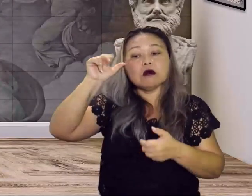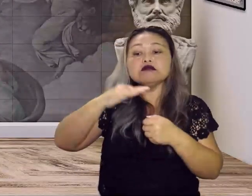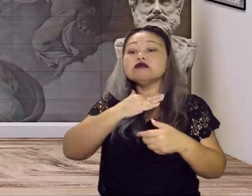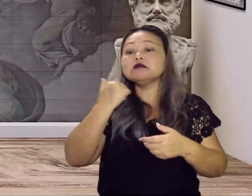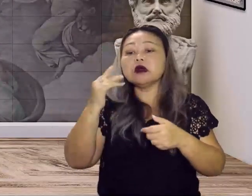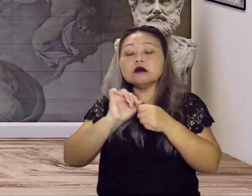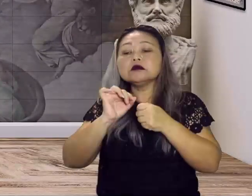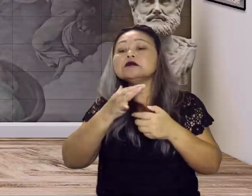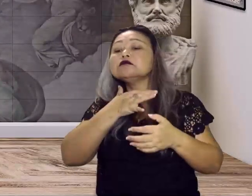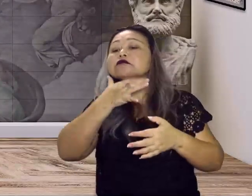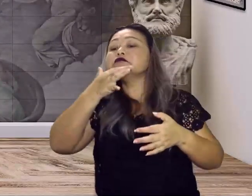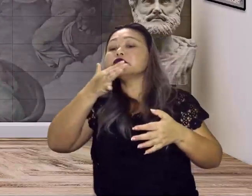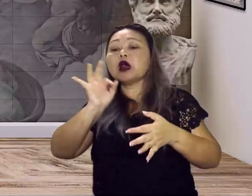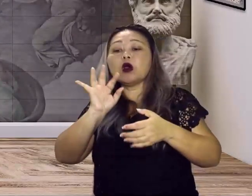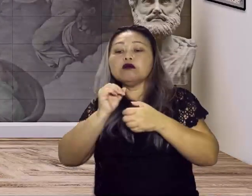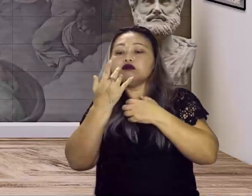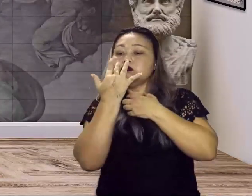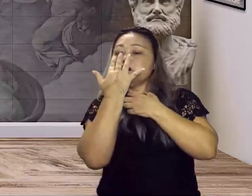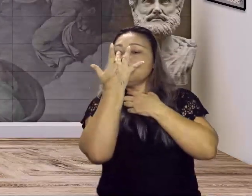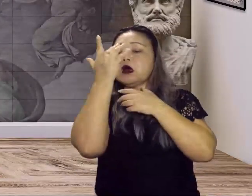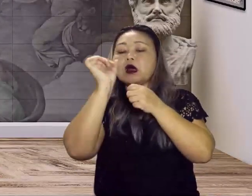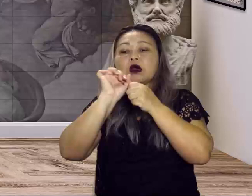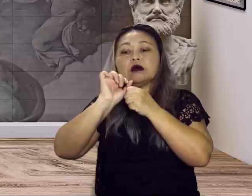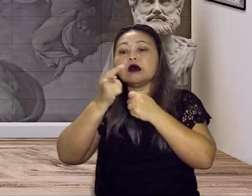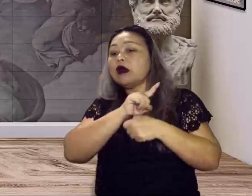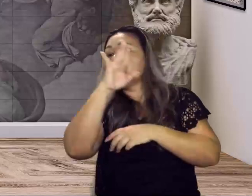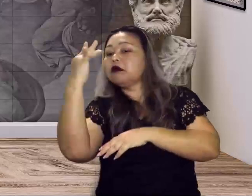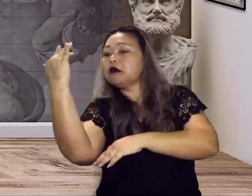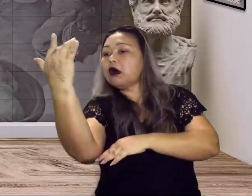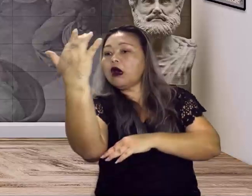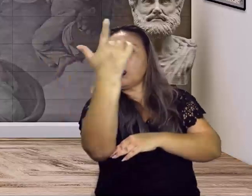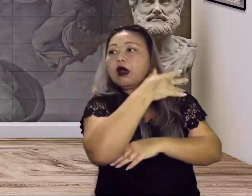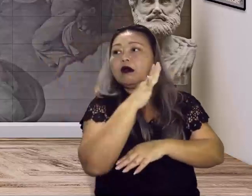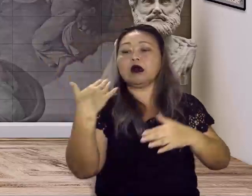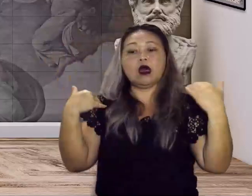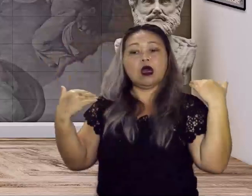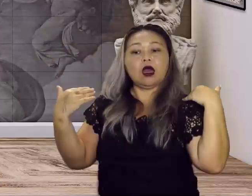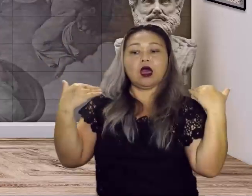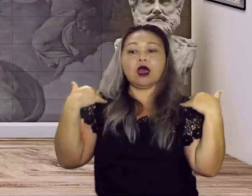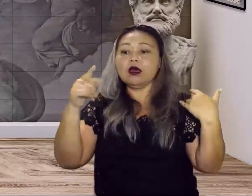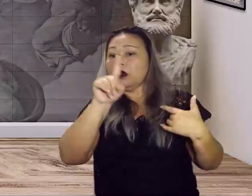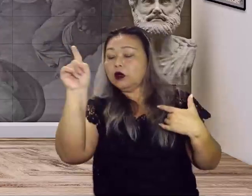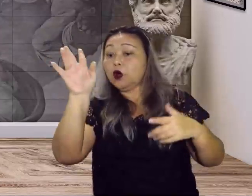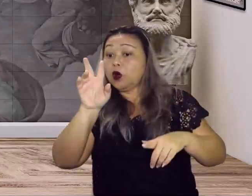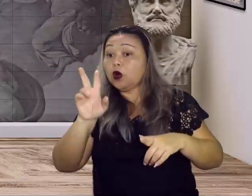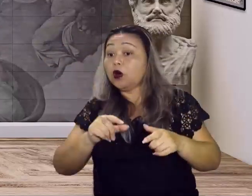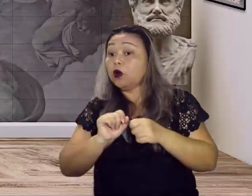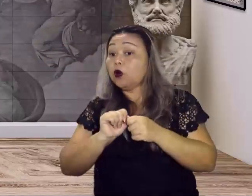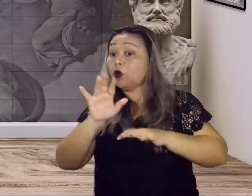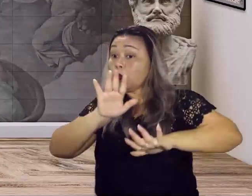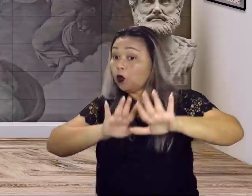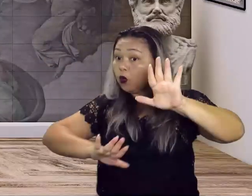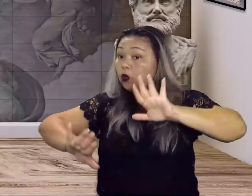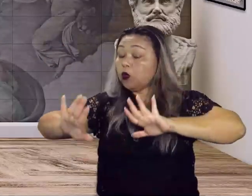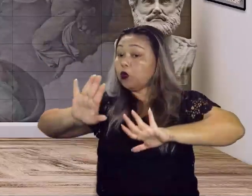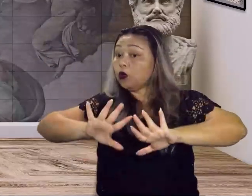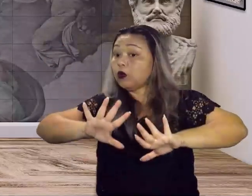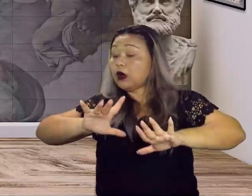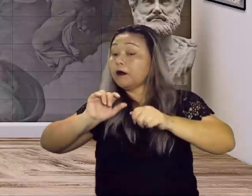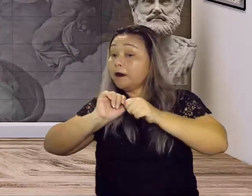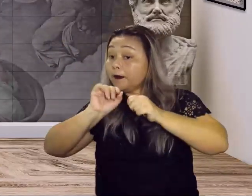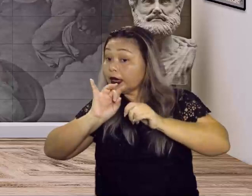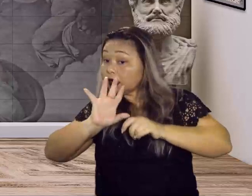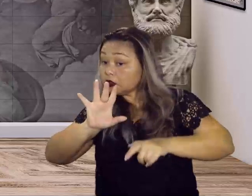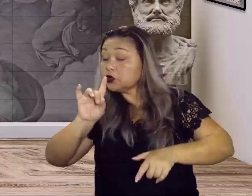o pai da mata. Quando nós íamos passarinhar na mata, eles já diziam, ó, cuidado. Não pega além daquilo que você precisa. Então,